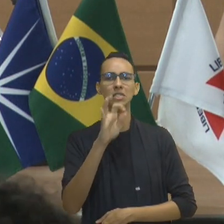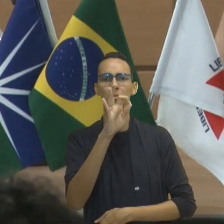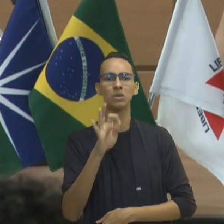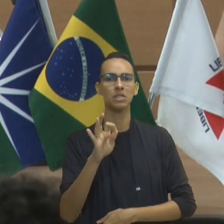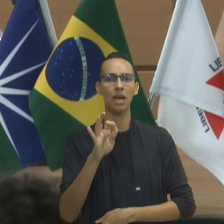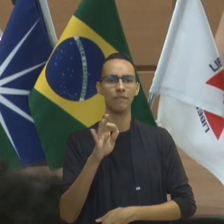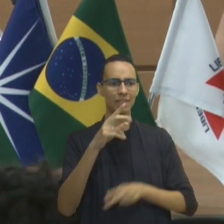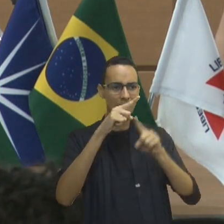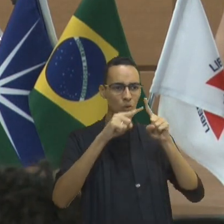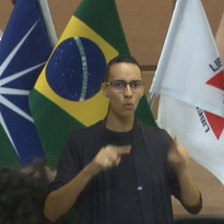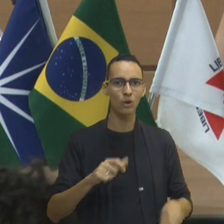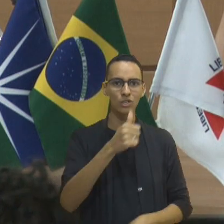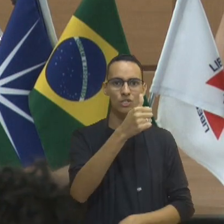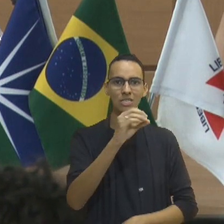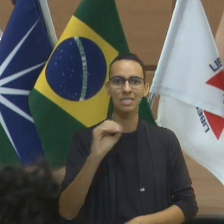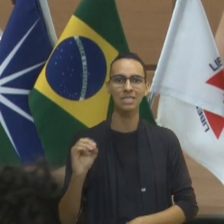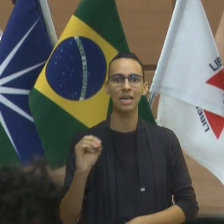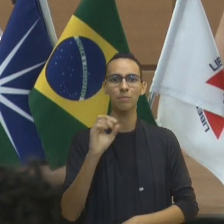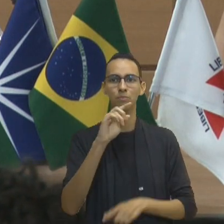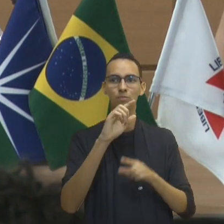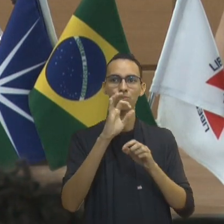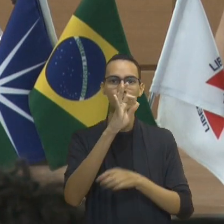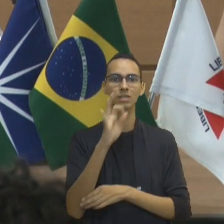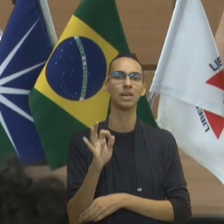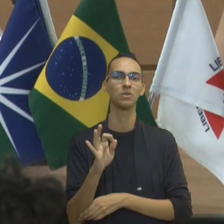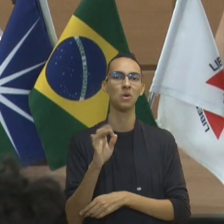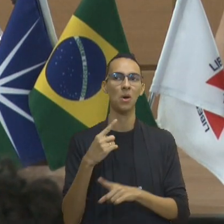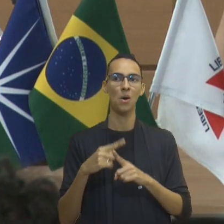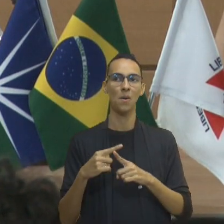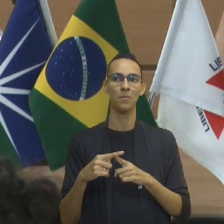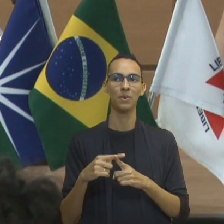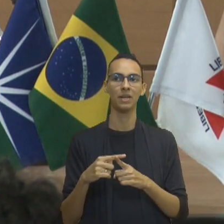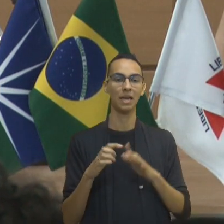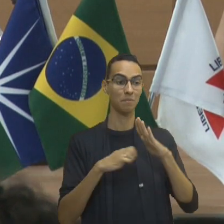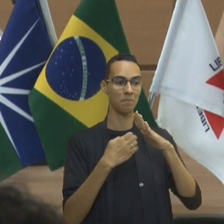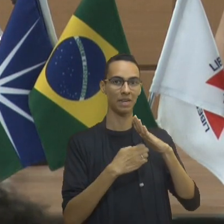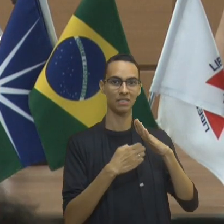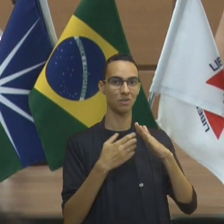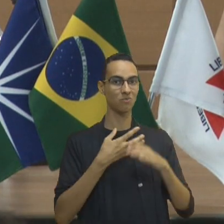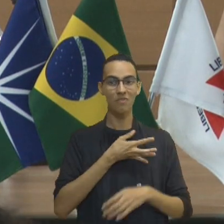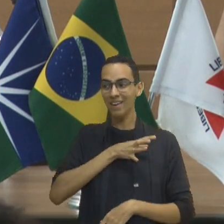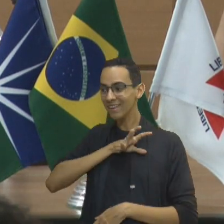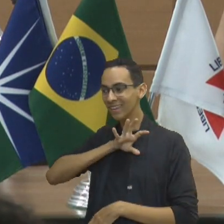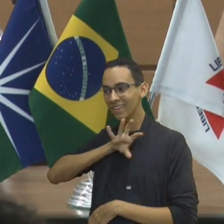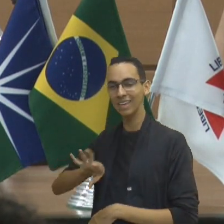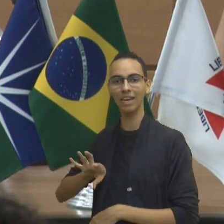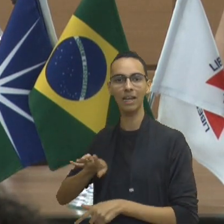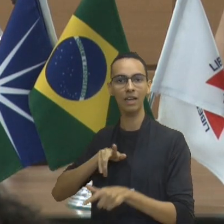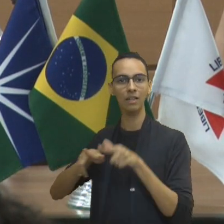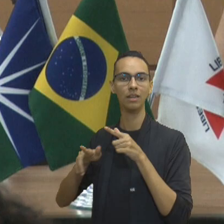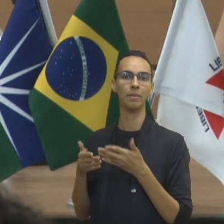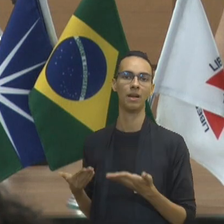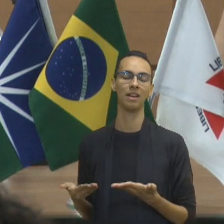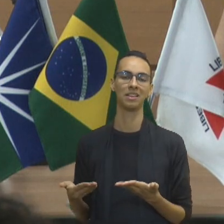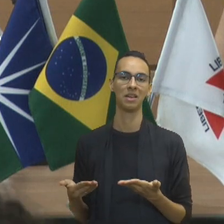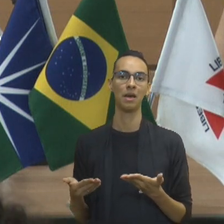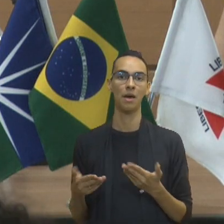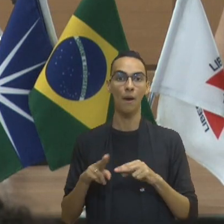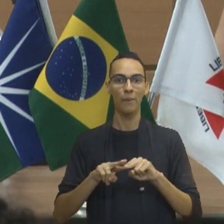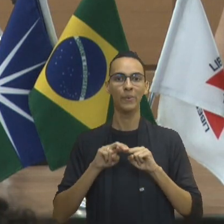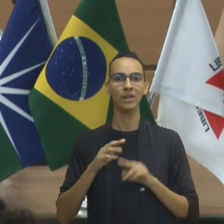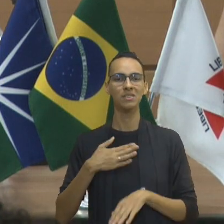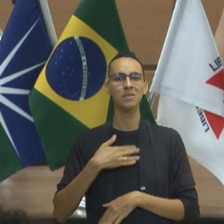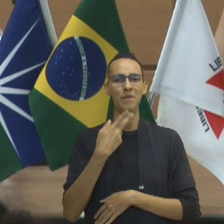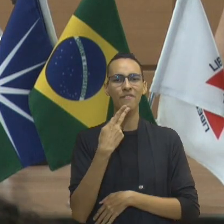vamos ter corte de 100%, se a empresa deixar de prestar o serviço para nós. Por isso que no meu pronunciamento, na minha